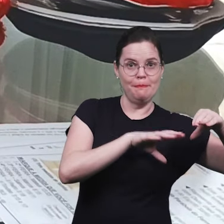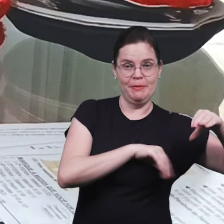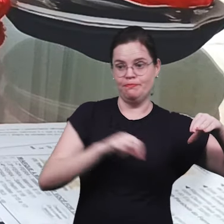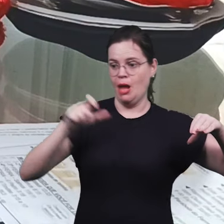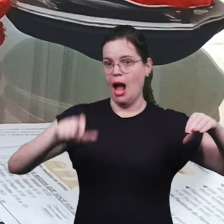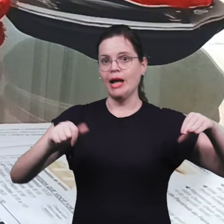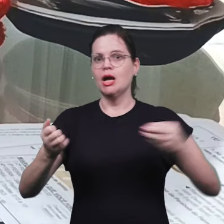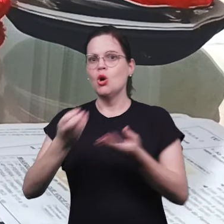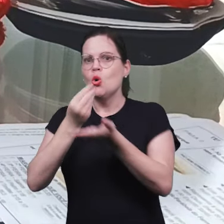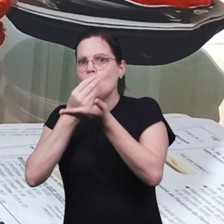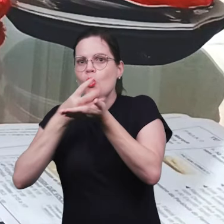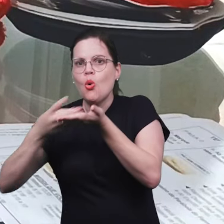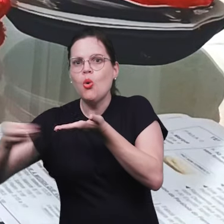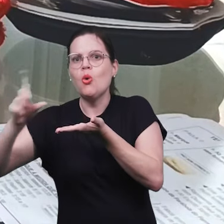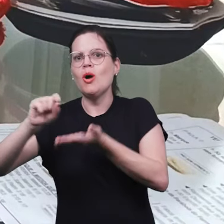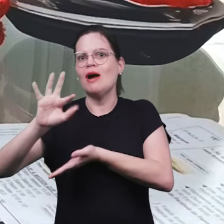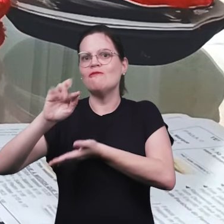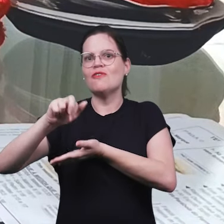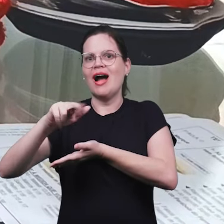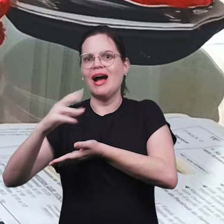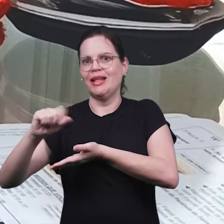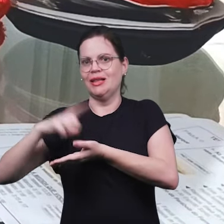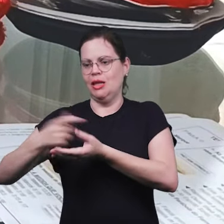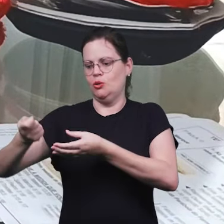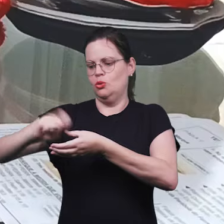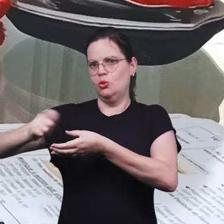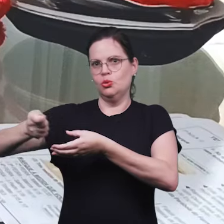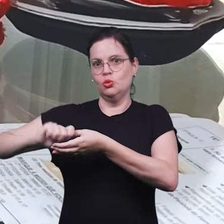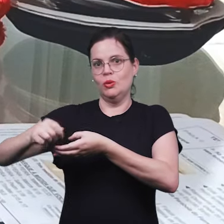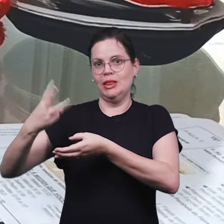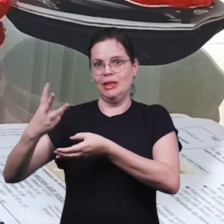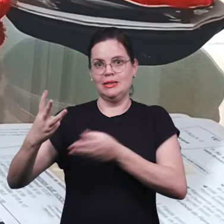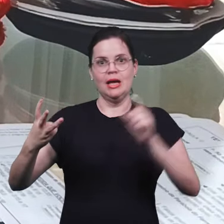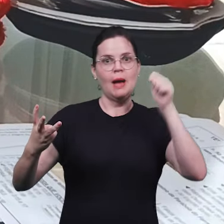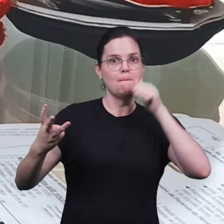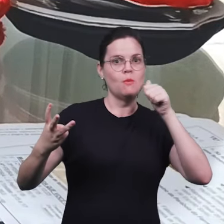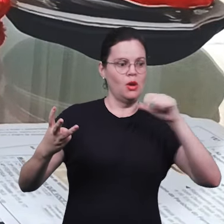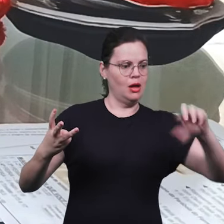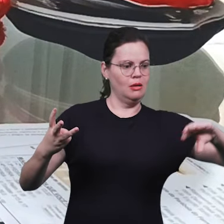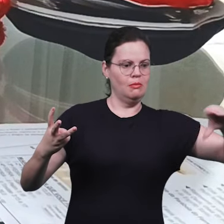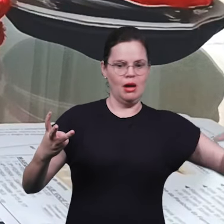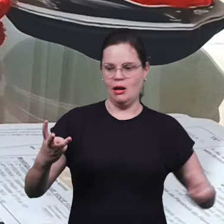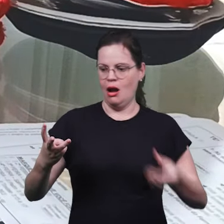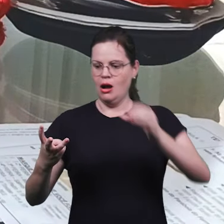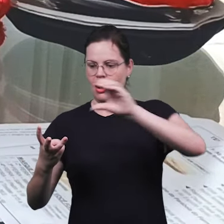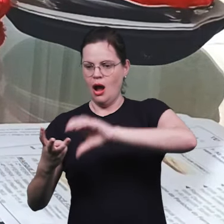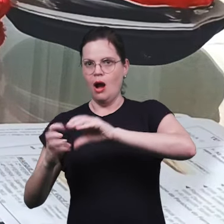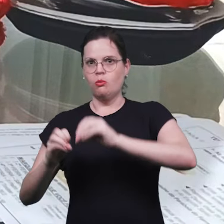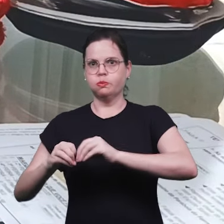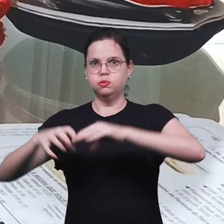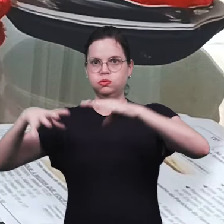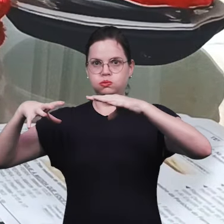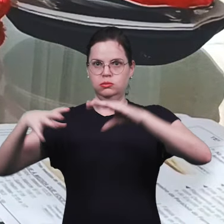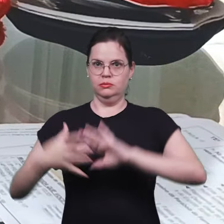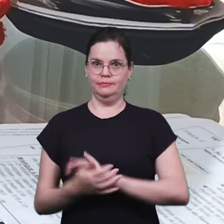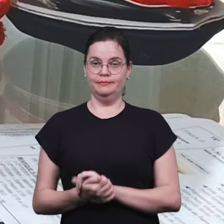e introduz em 3 medidas de farinha, até que tudo esteja levedado. Amém?